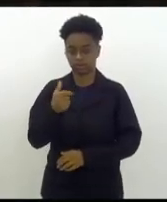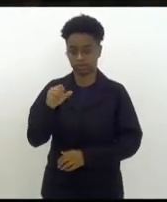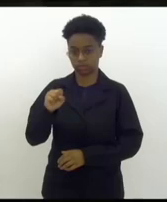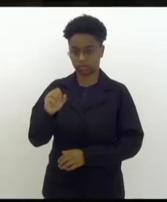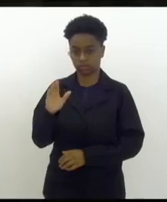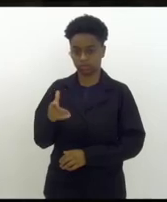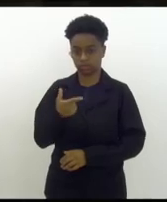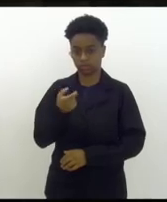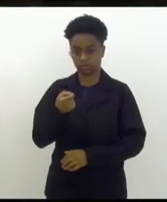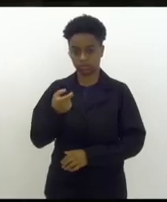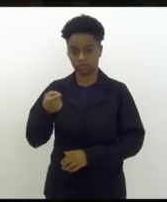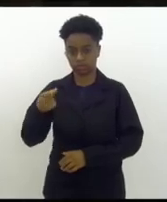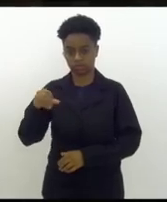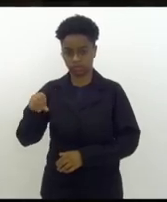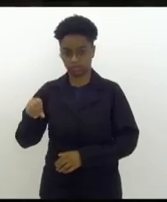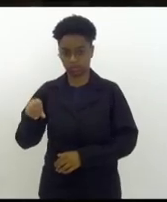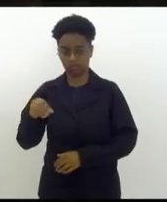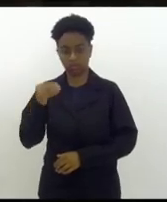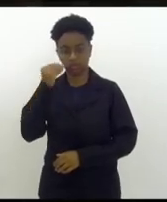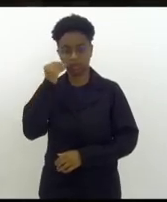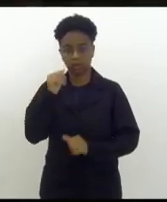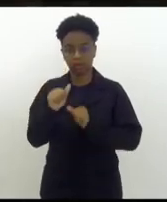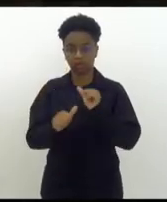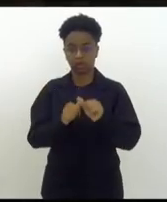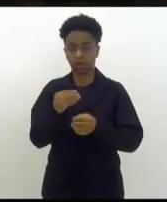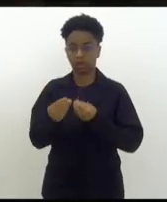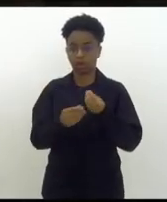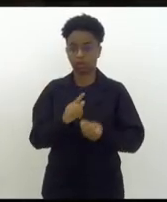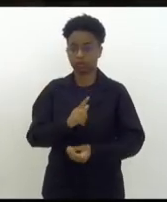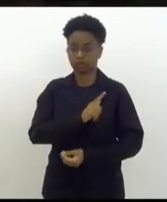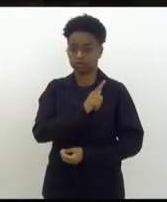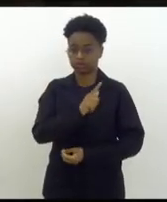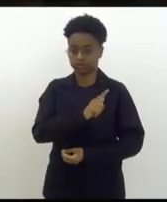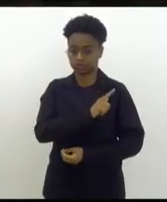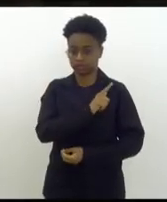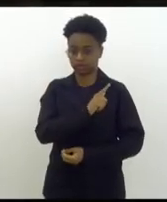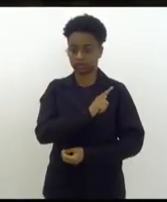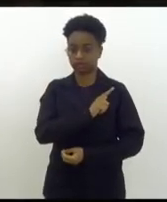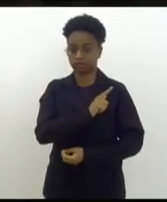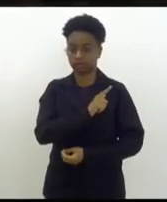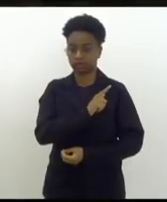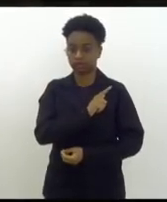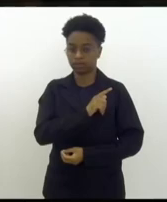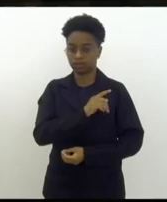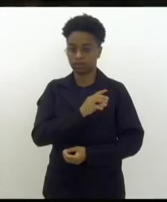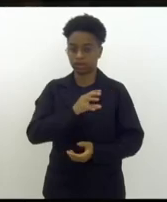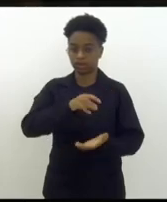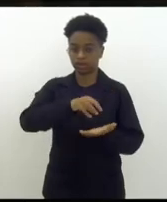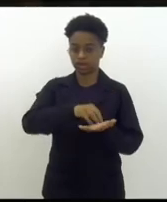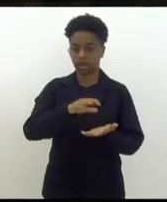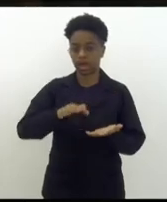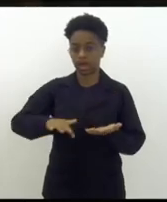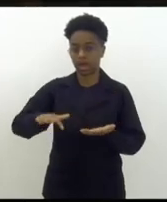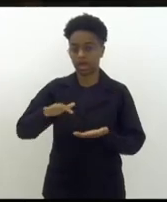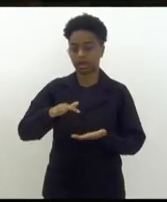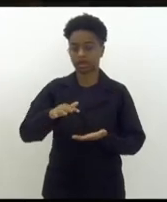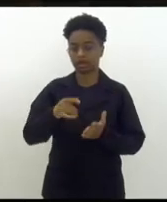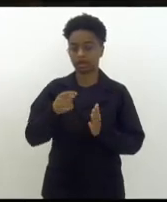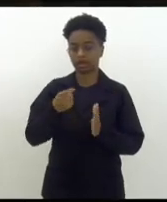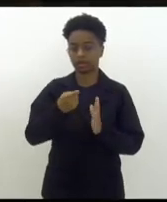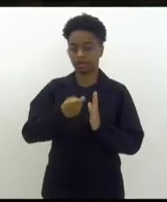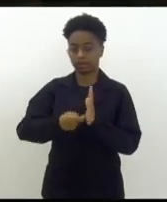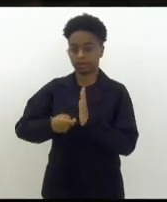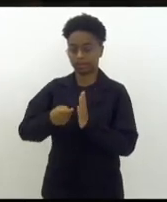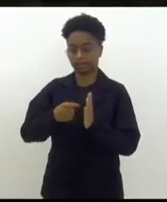para modificar a forma de gestão da câmara de compensação tarifária e revogar o